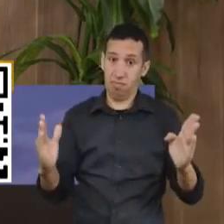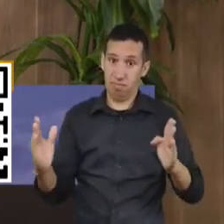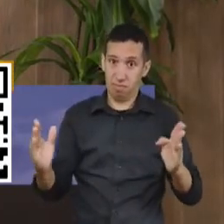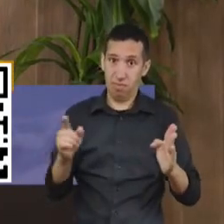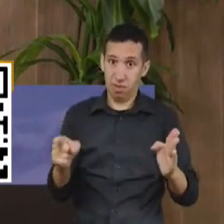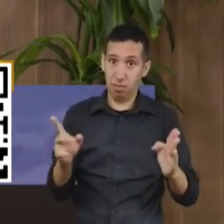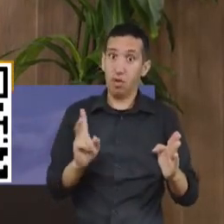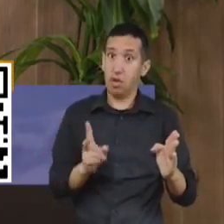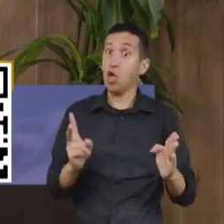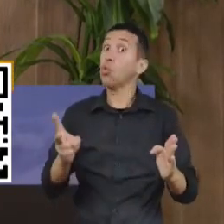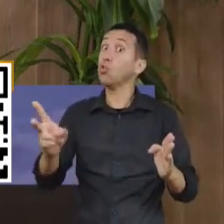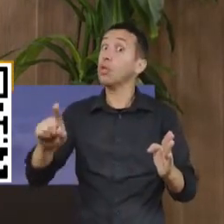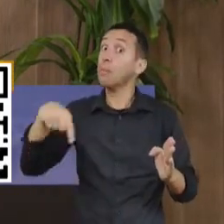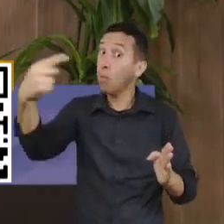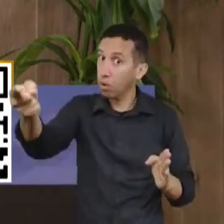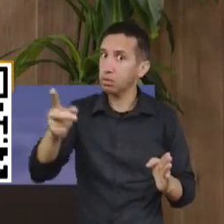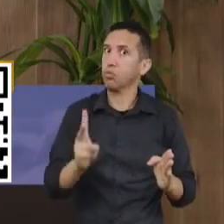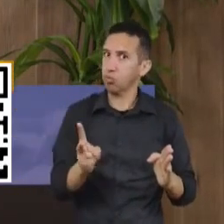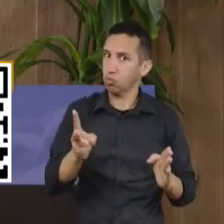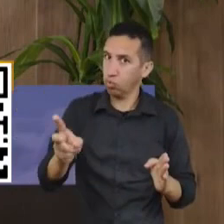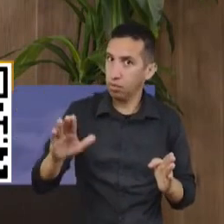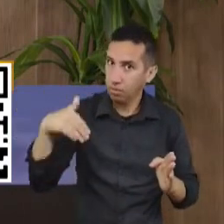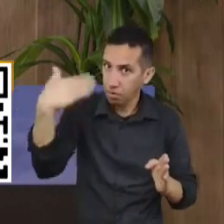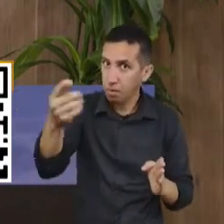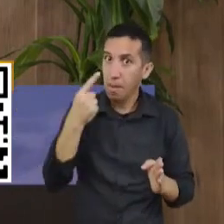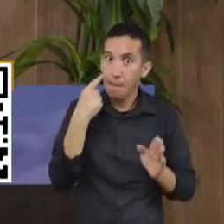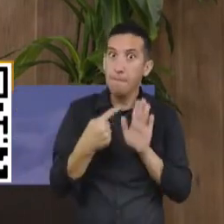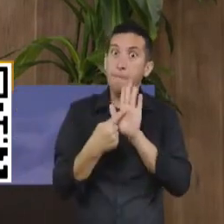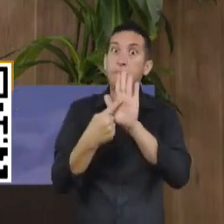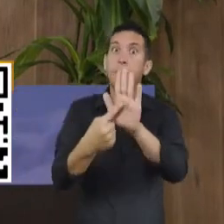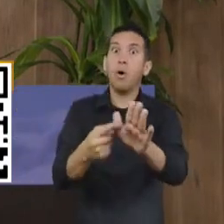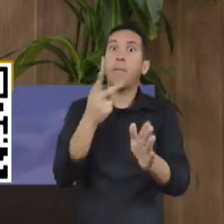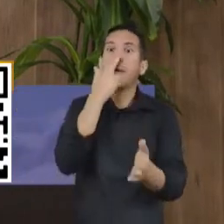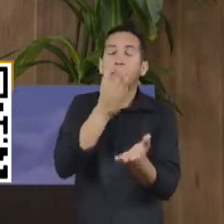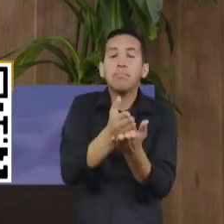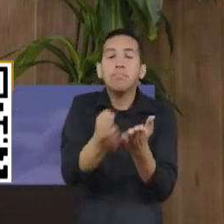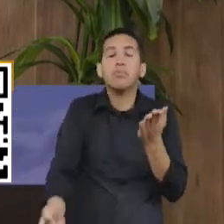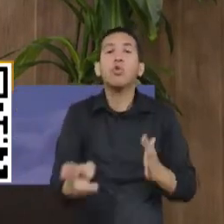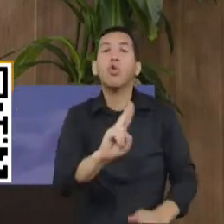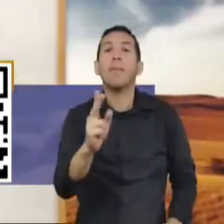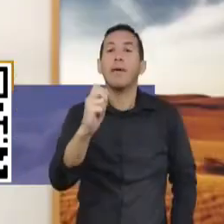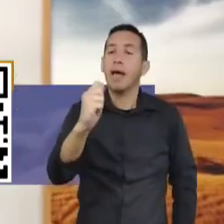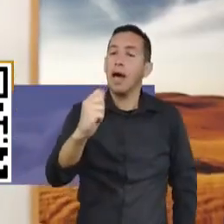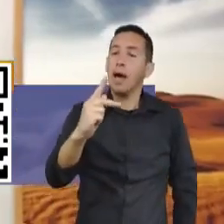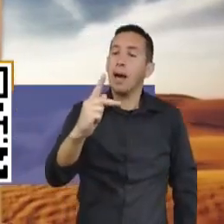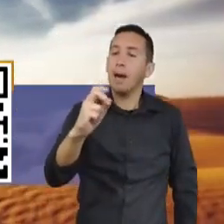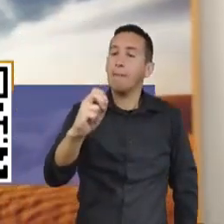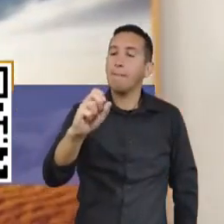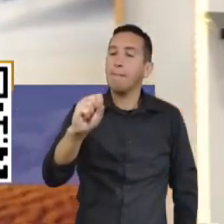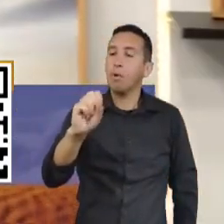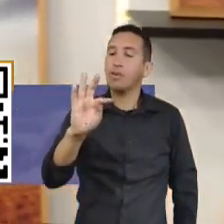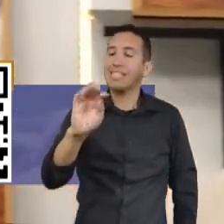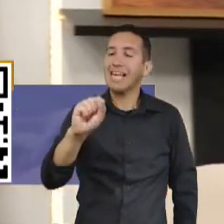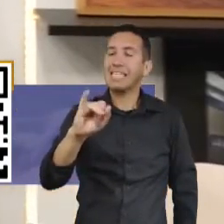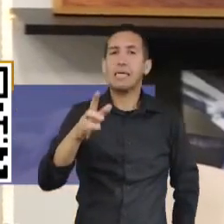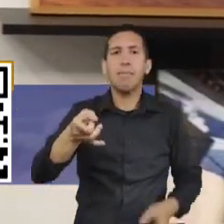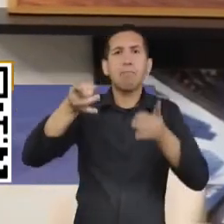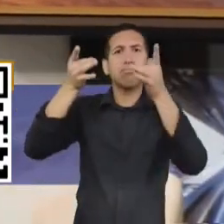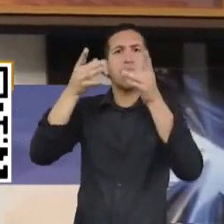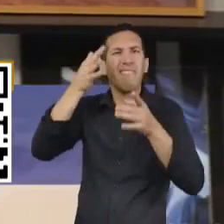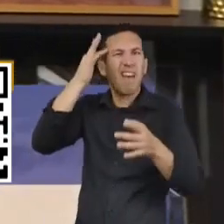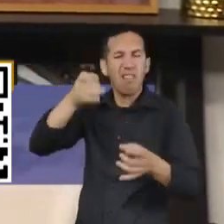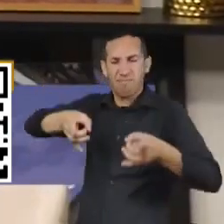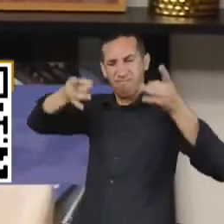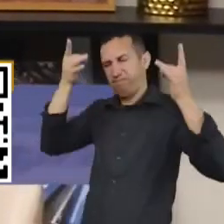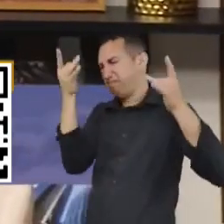esse período ele continua depois mas já mostra aqui uma situação de apostasia E você tá entendendo o